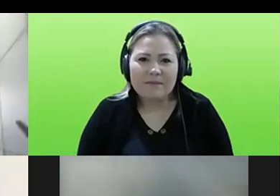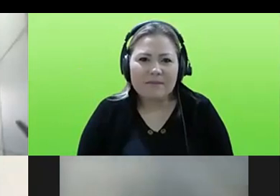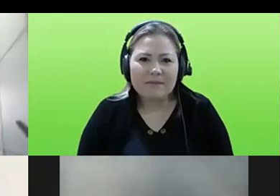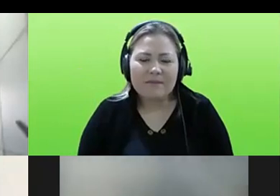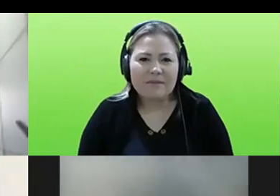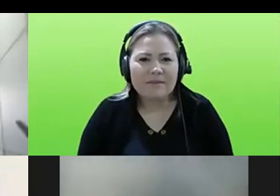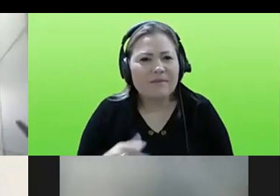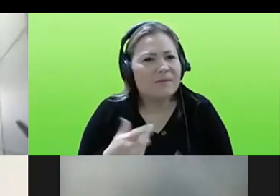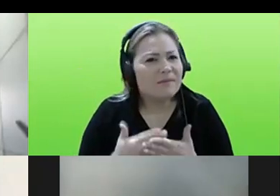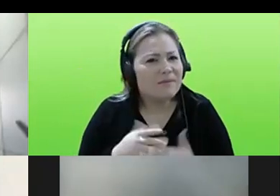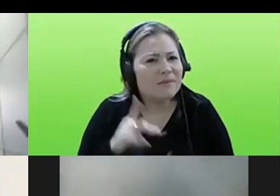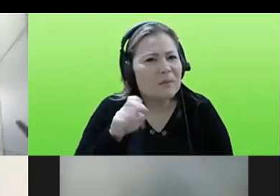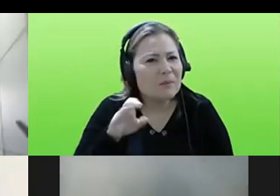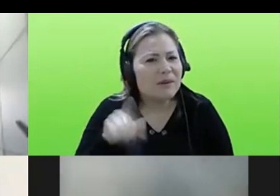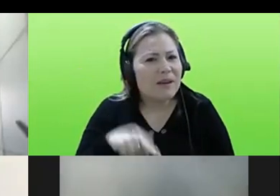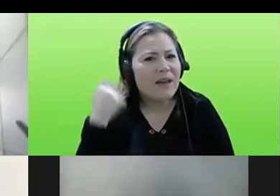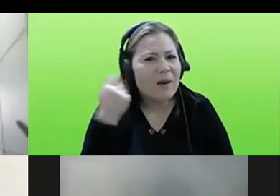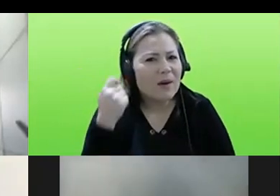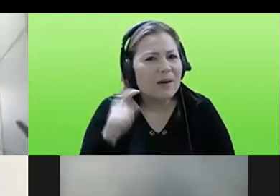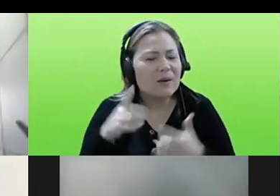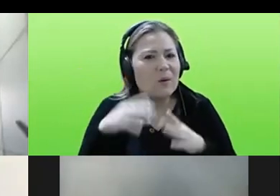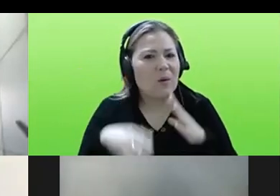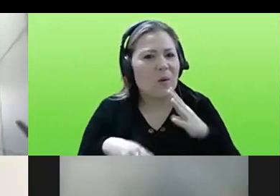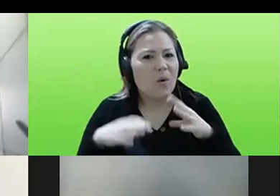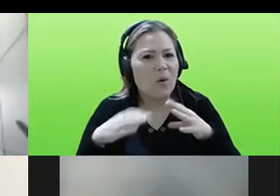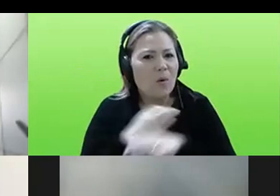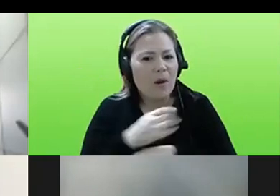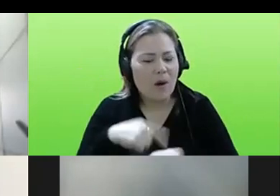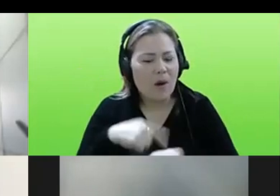PUC, RS. Concluí agora no início do ano.